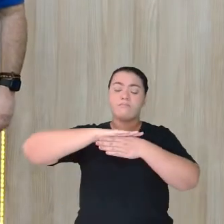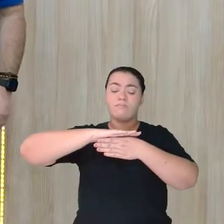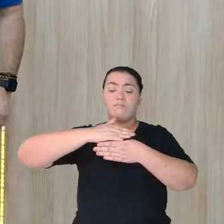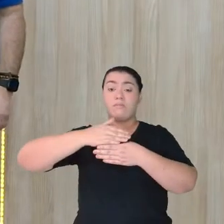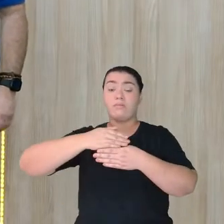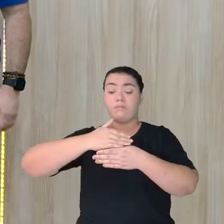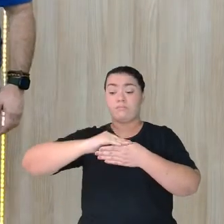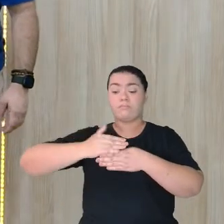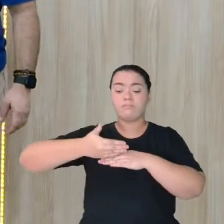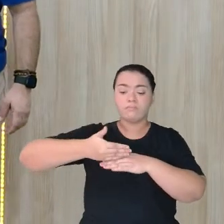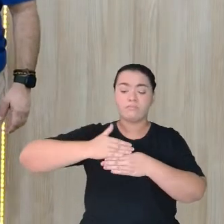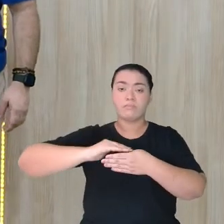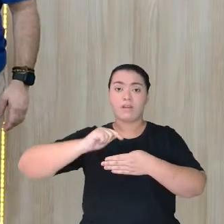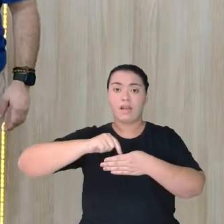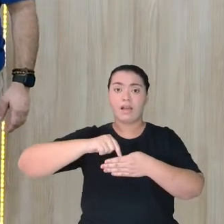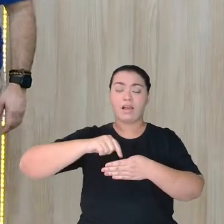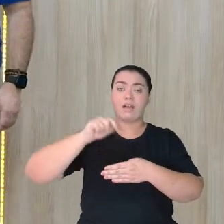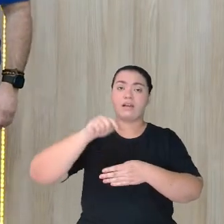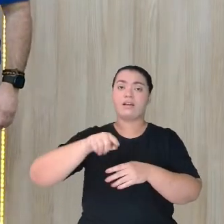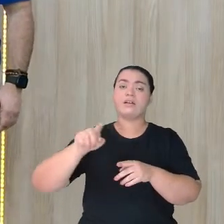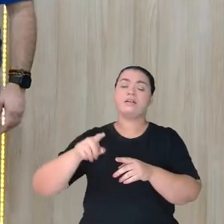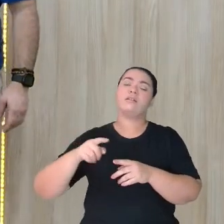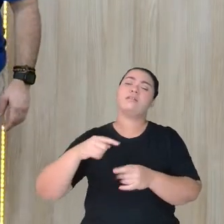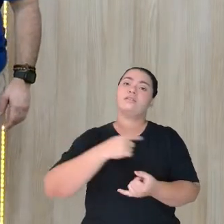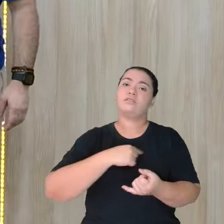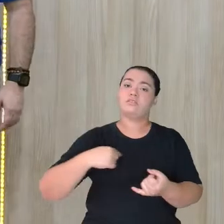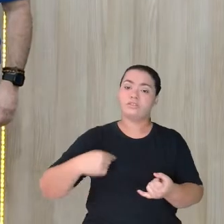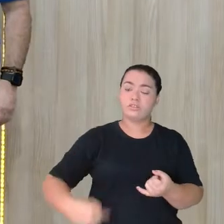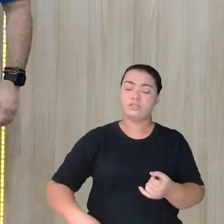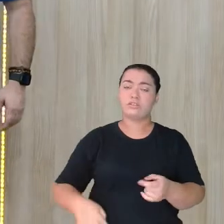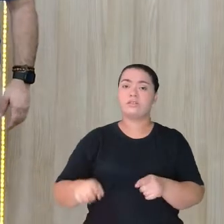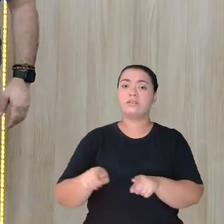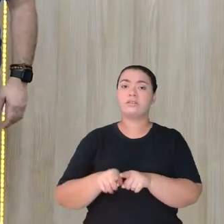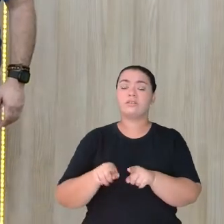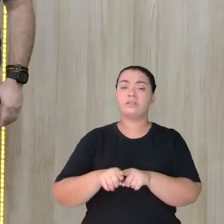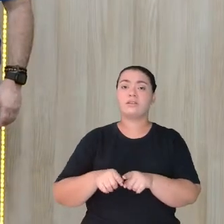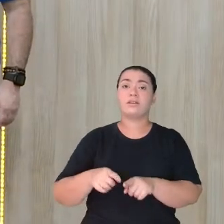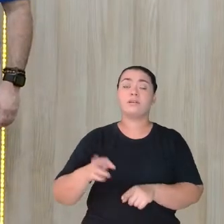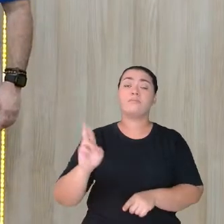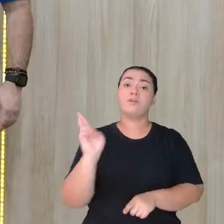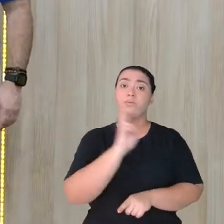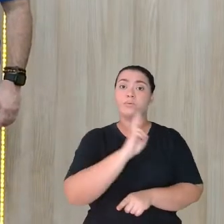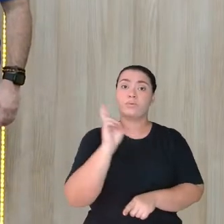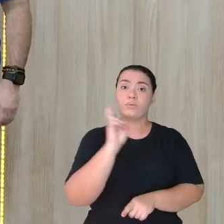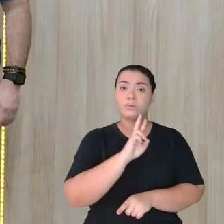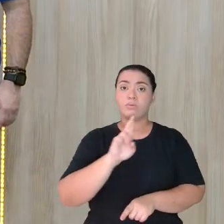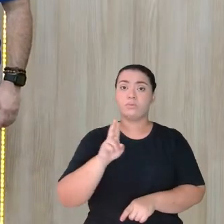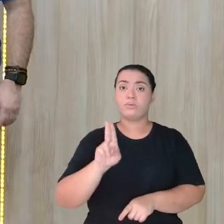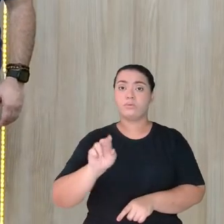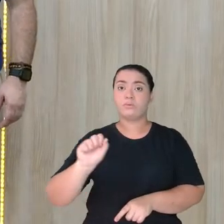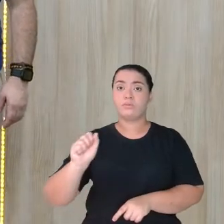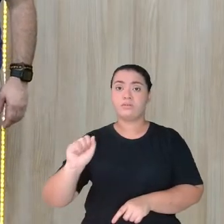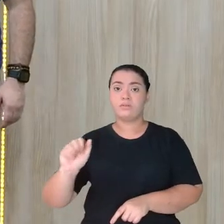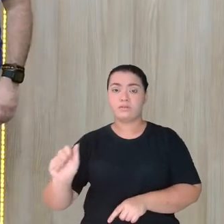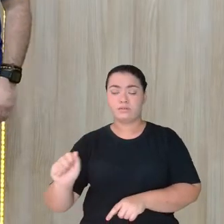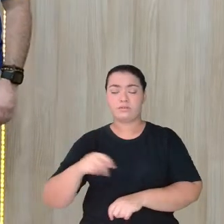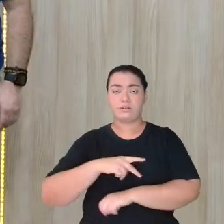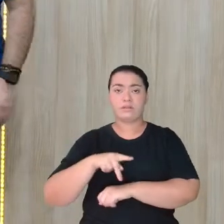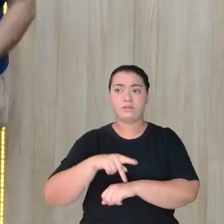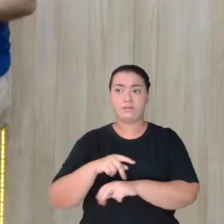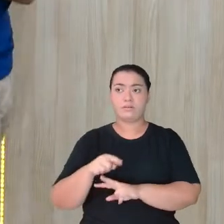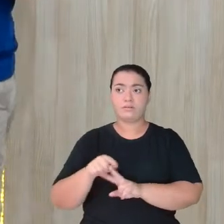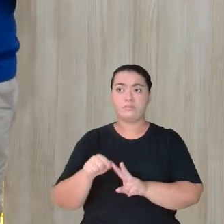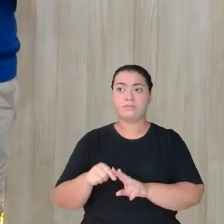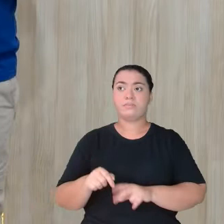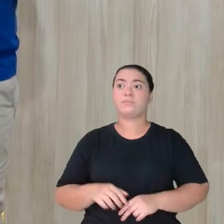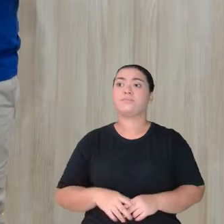Rússia, certo? E com a China, na verdade, entre os dois territórios, né? Rússia e China, e ali